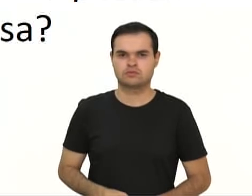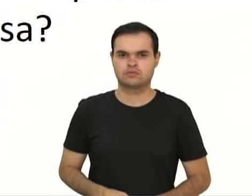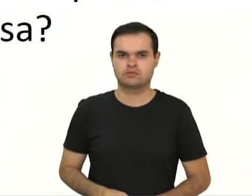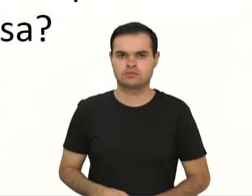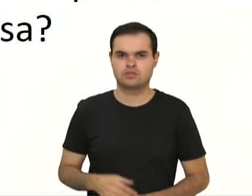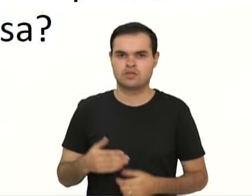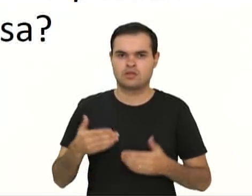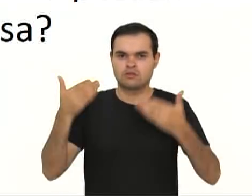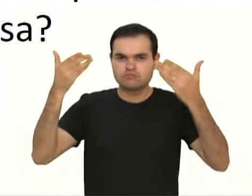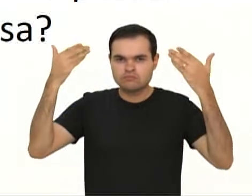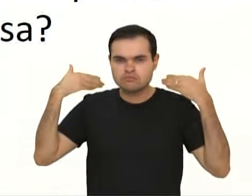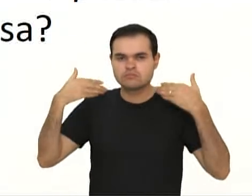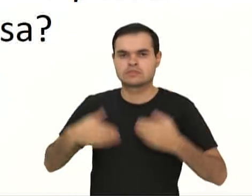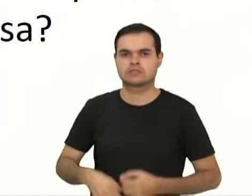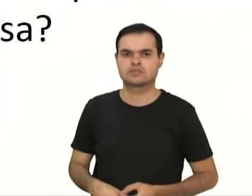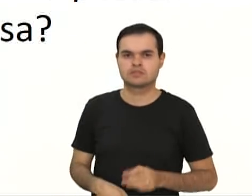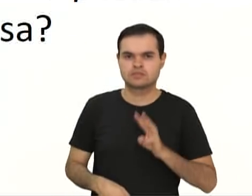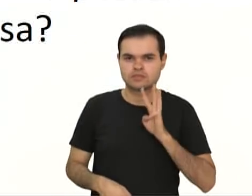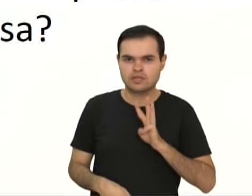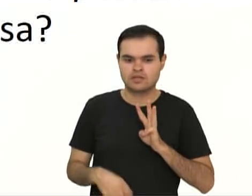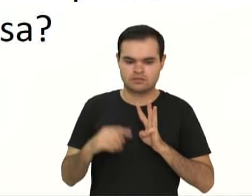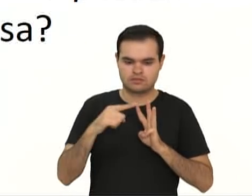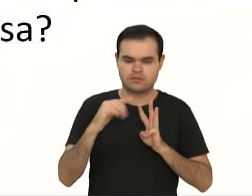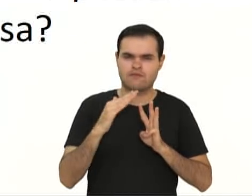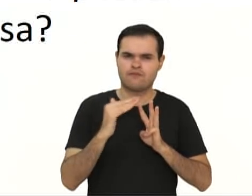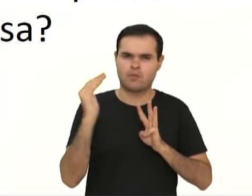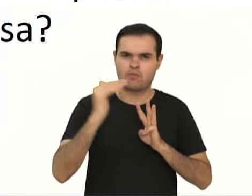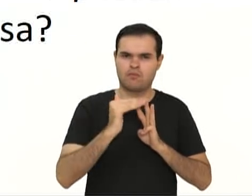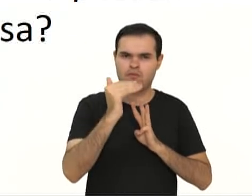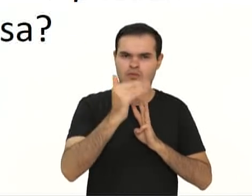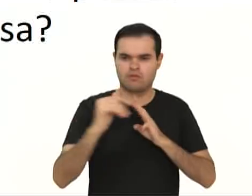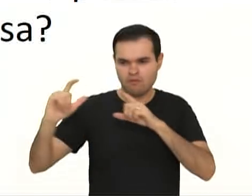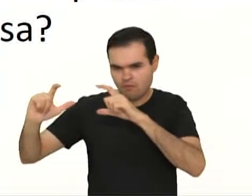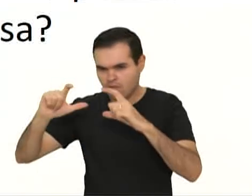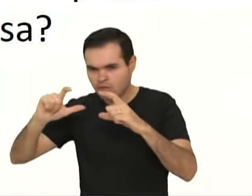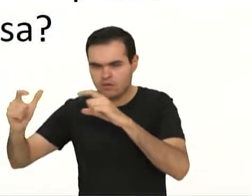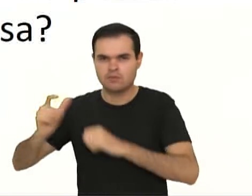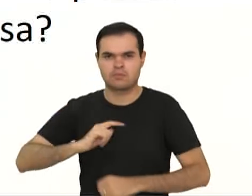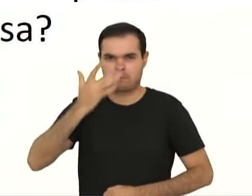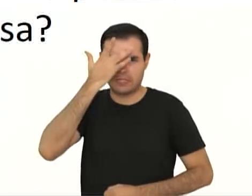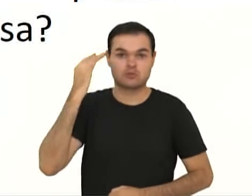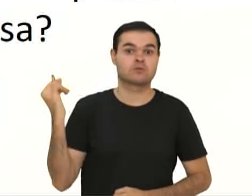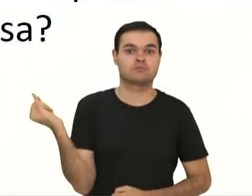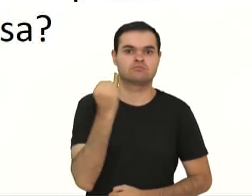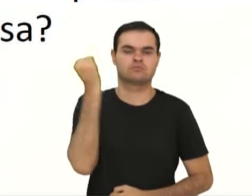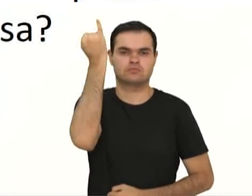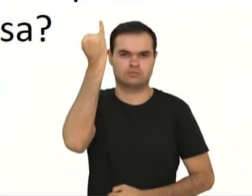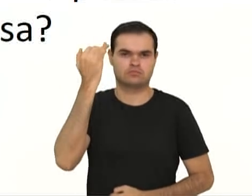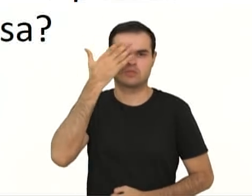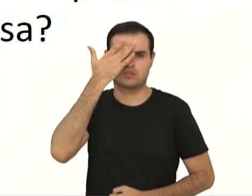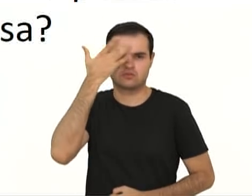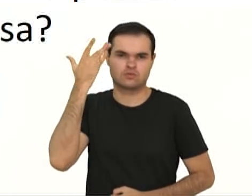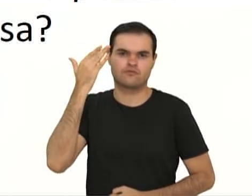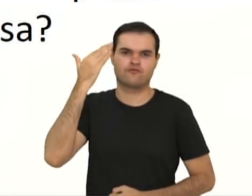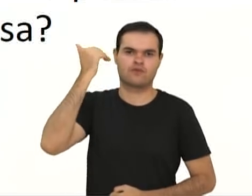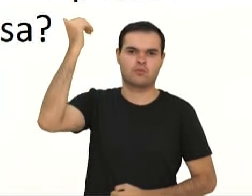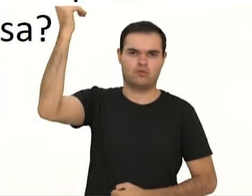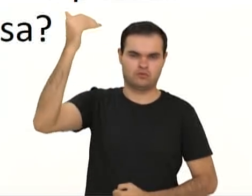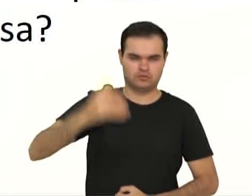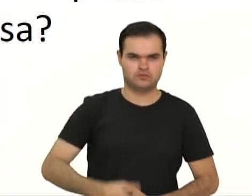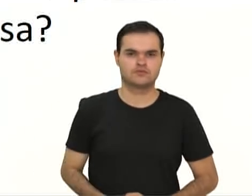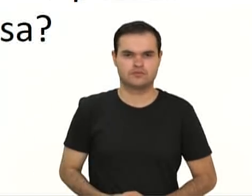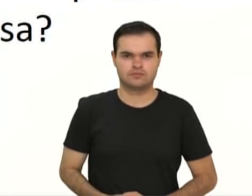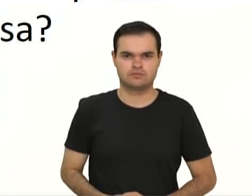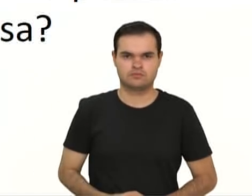ao fundo da imagem que são as celebridades, provavelmente, né? São pessoas importantes, pessoas famosas. E